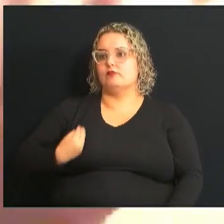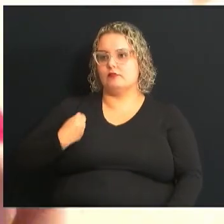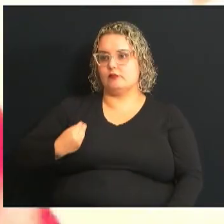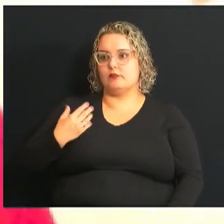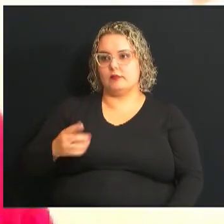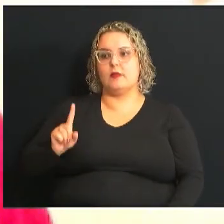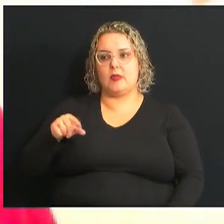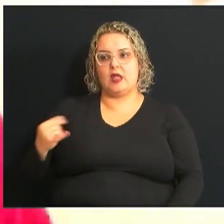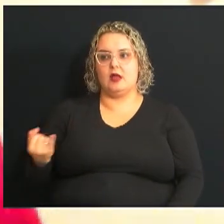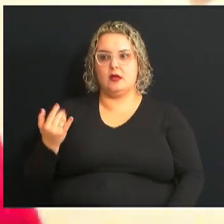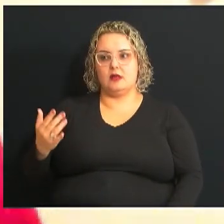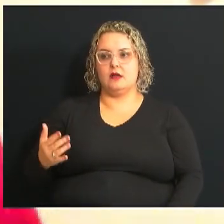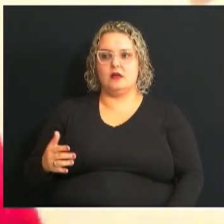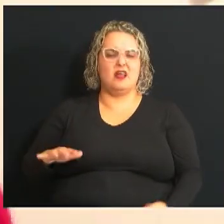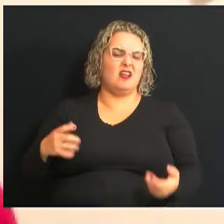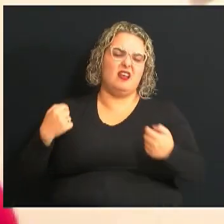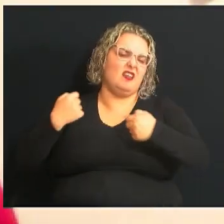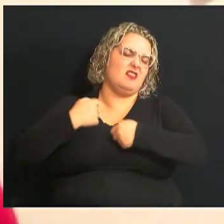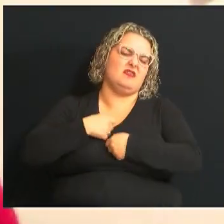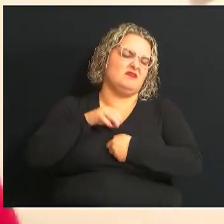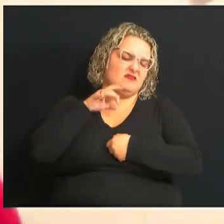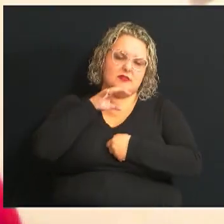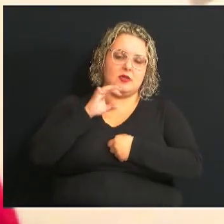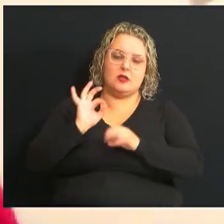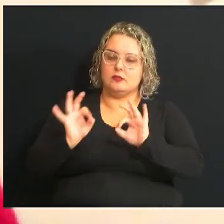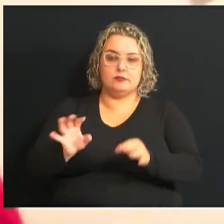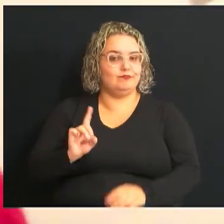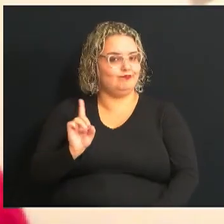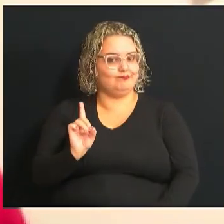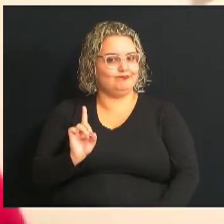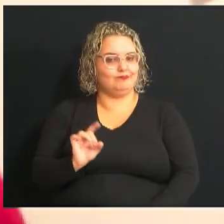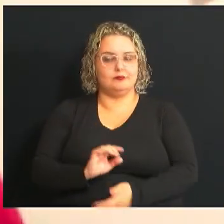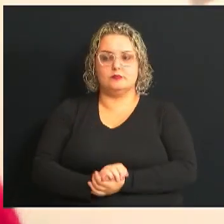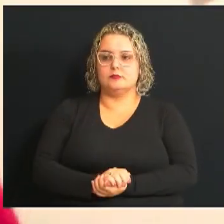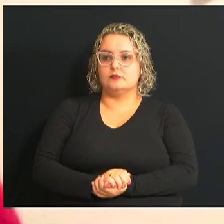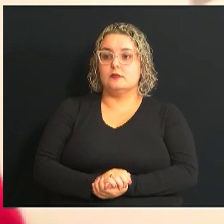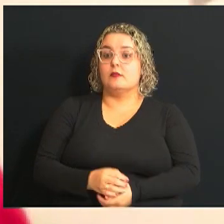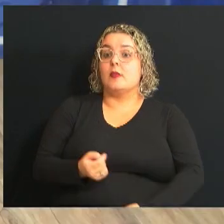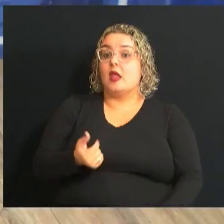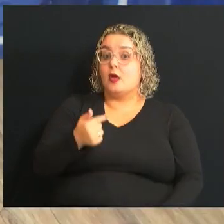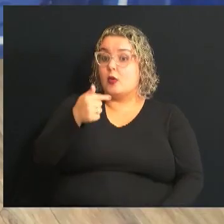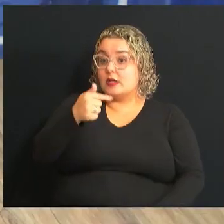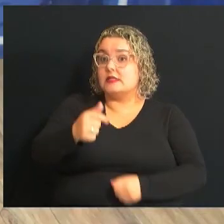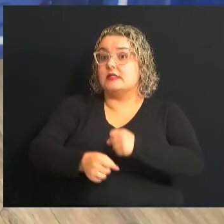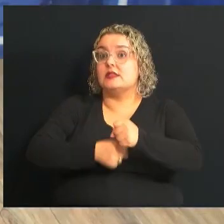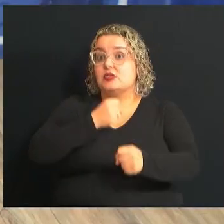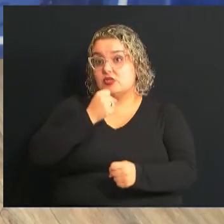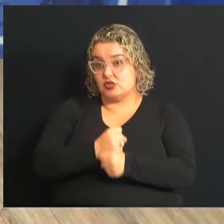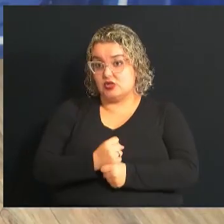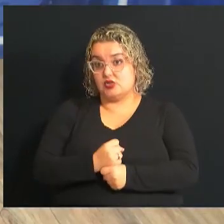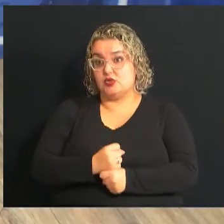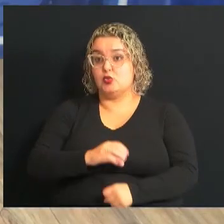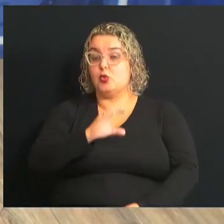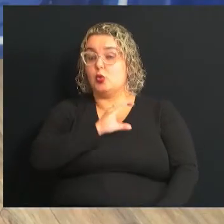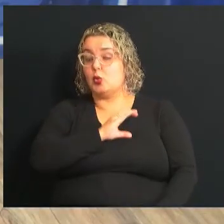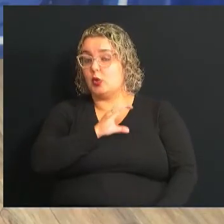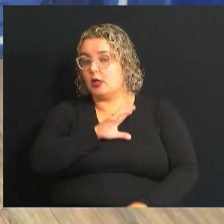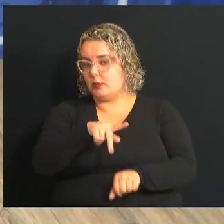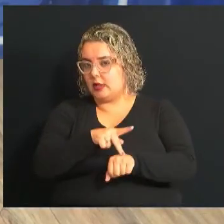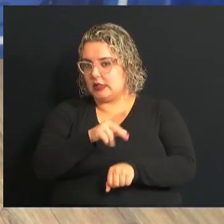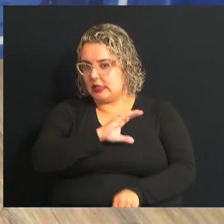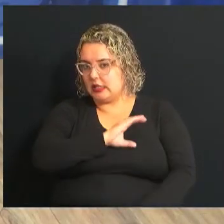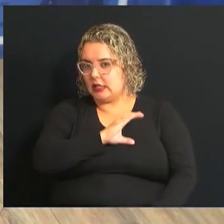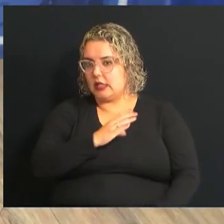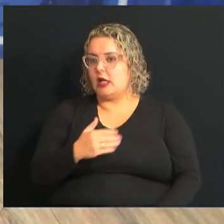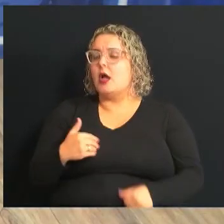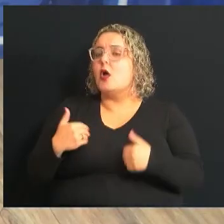apenas, bota lá um casaco e tá tudo certo, não. Estando há quase 7 anos no Canadá, quais são os